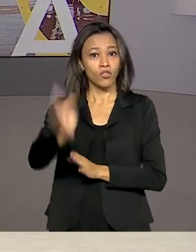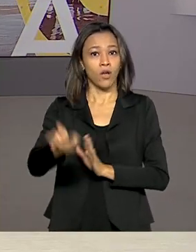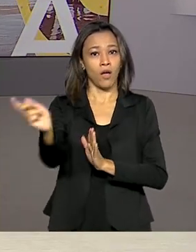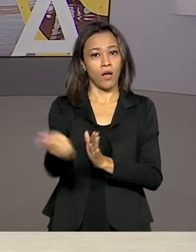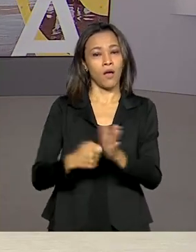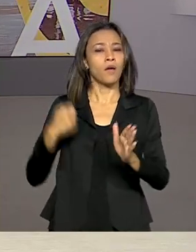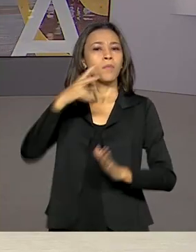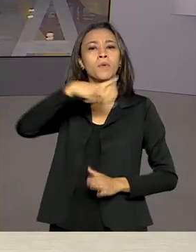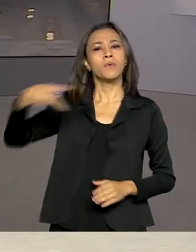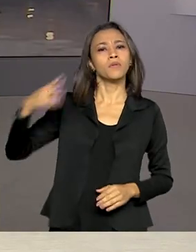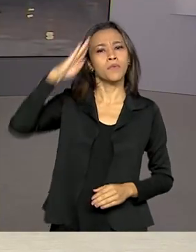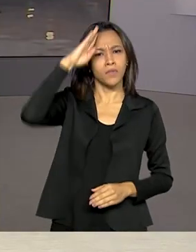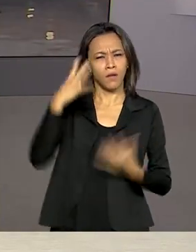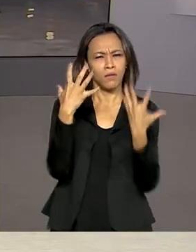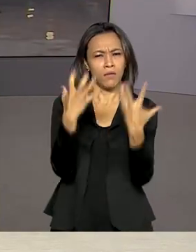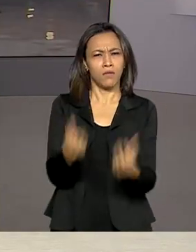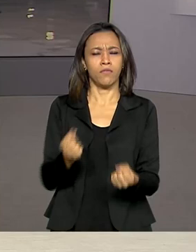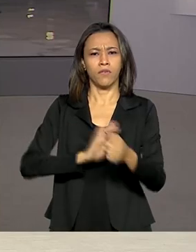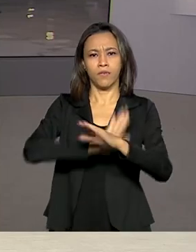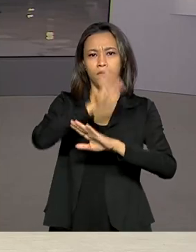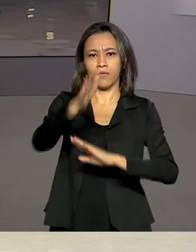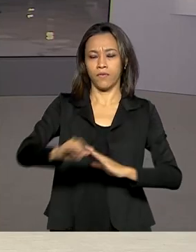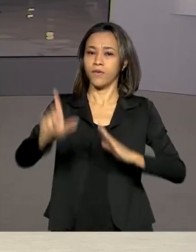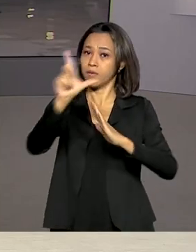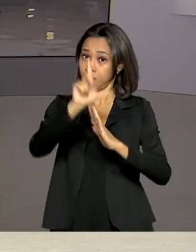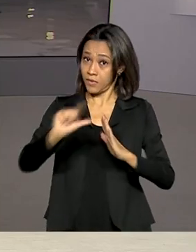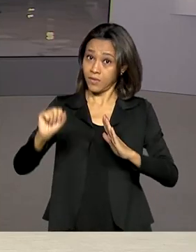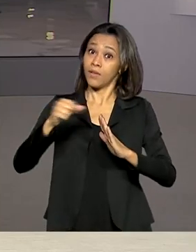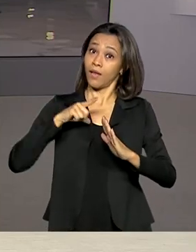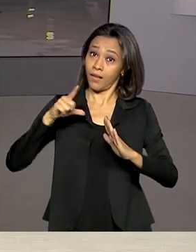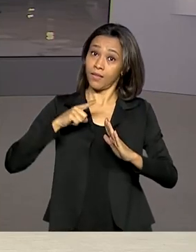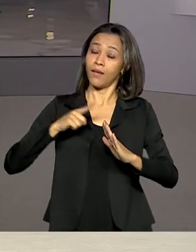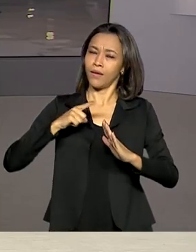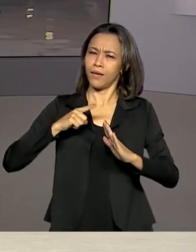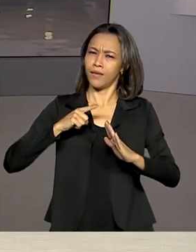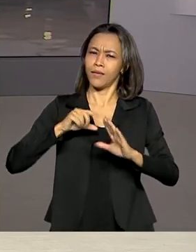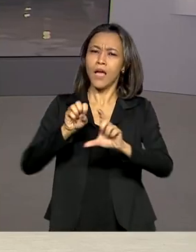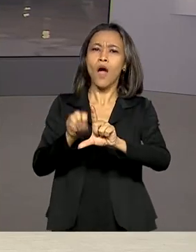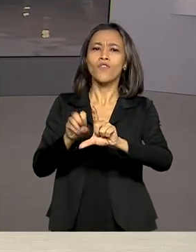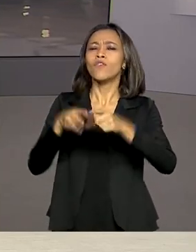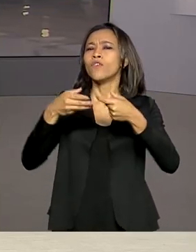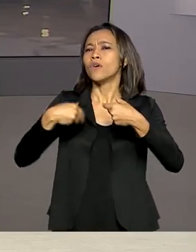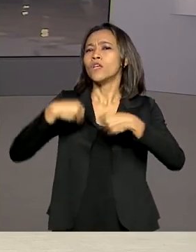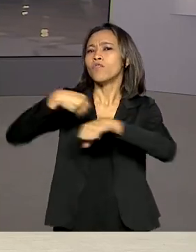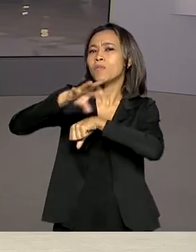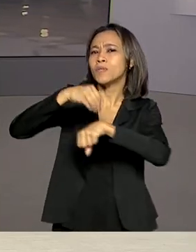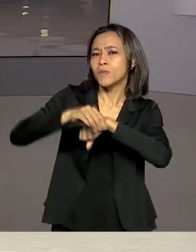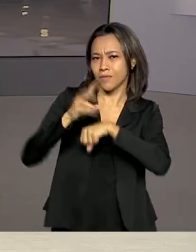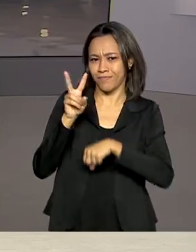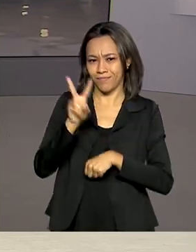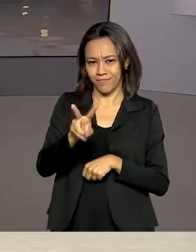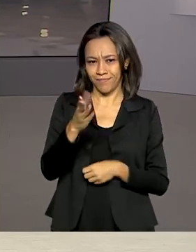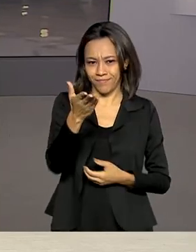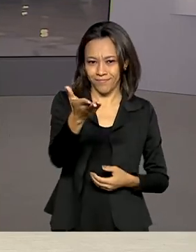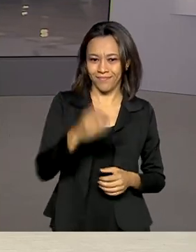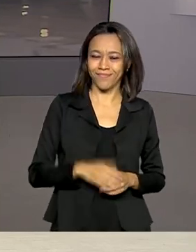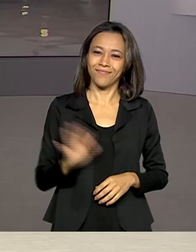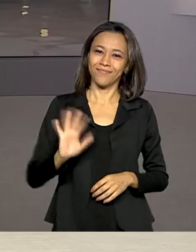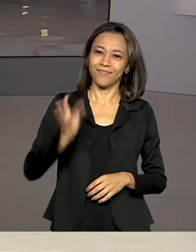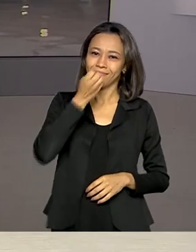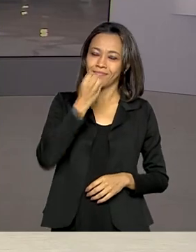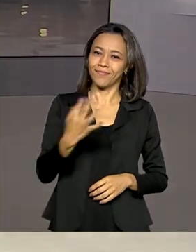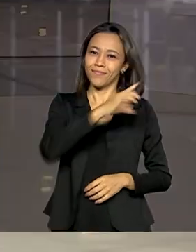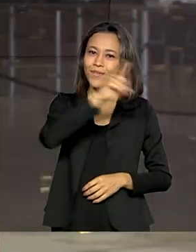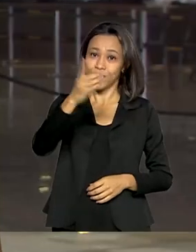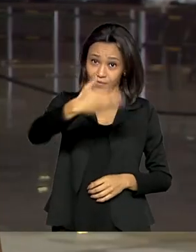Vamos ao vivo então ao Palácio do Planalto. A repórter Selma Dias tem ao vivo as informações pra gente. Selma, bom dia. Oi Renata, bom dia pra você